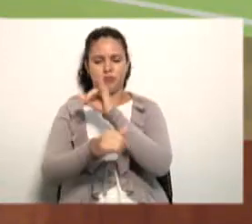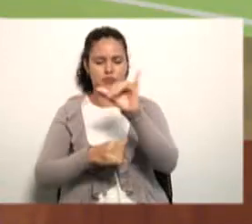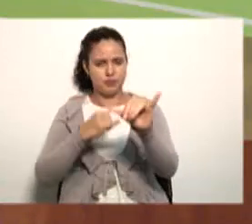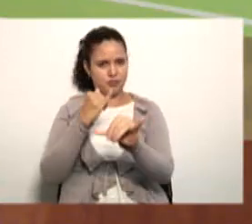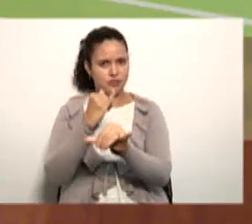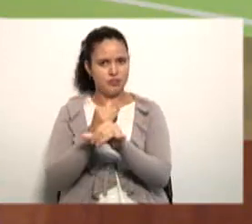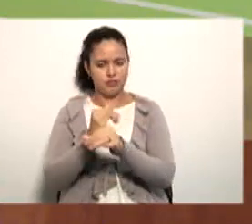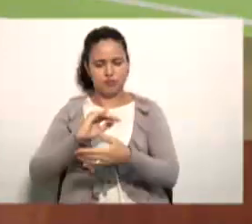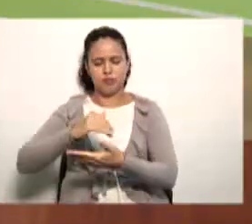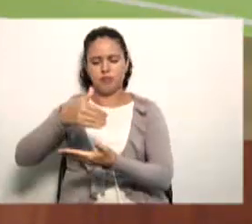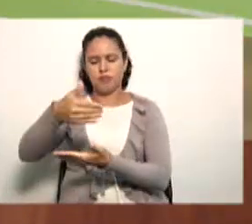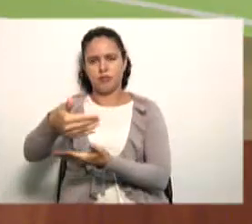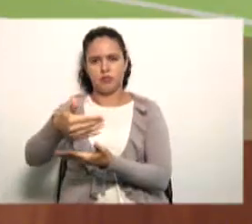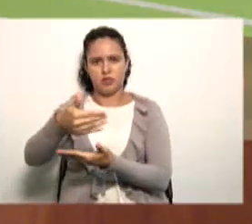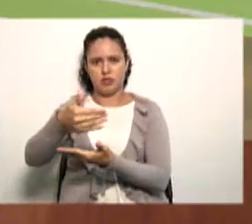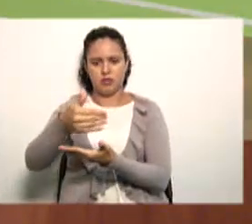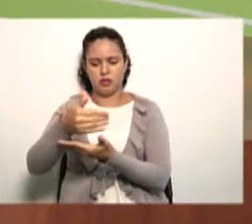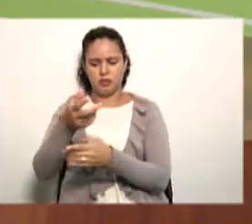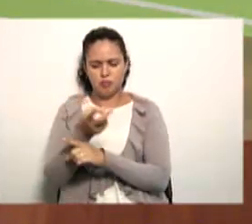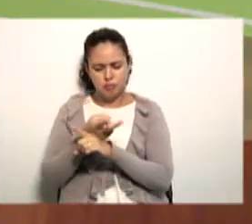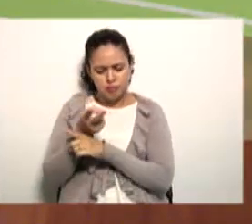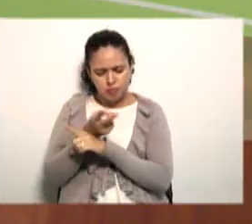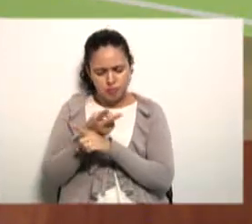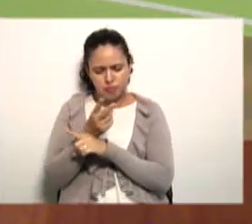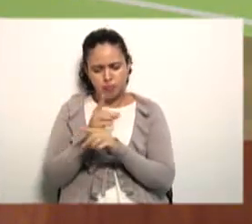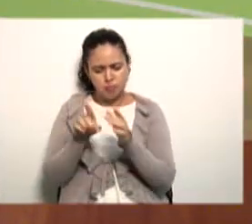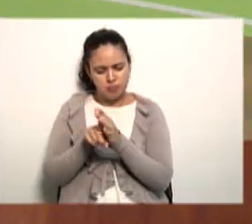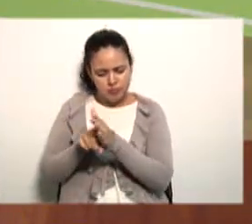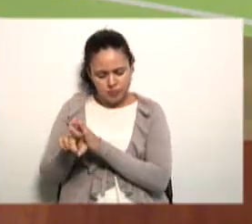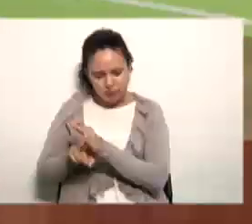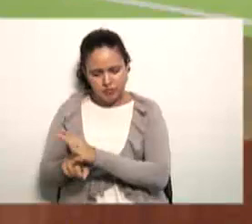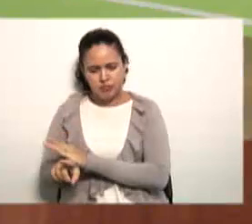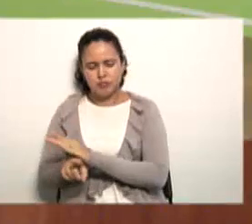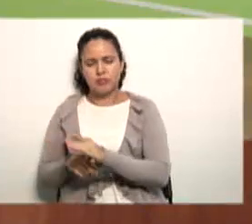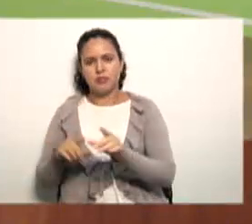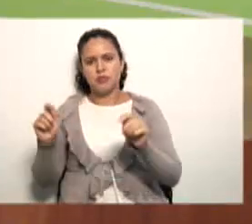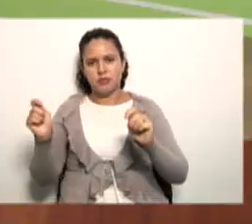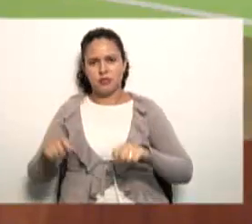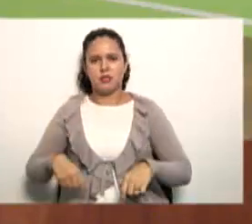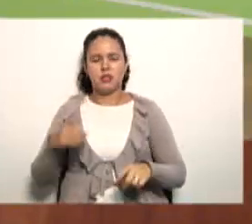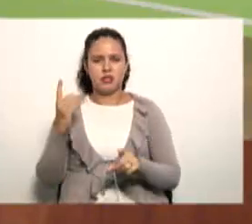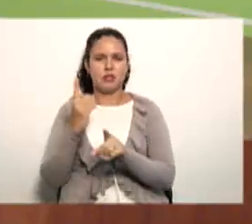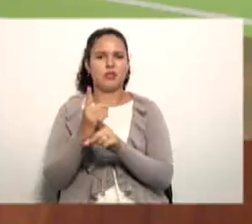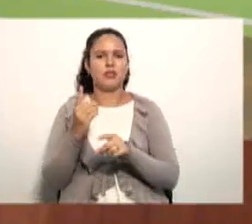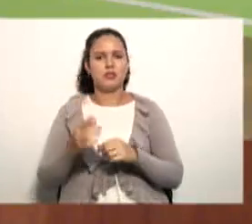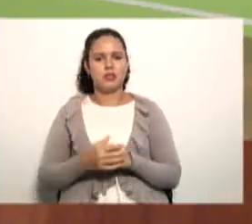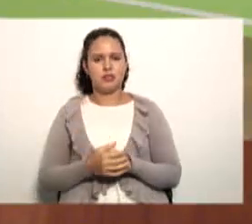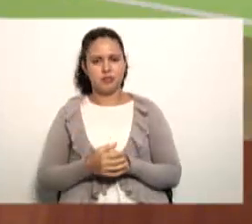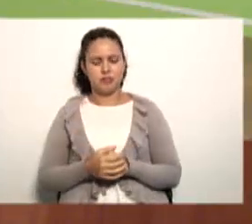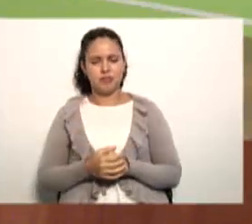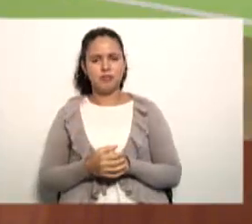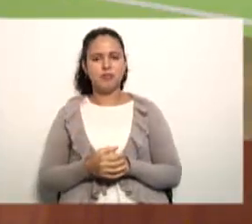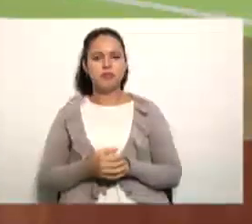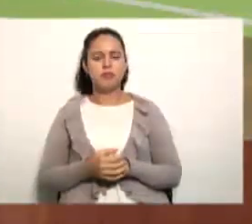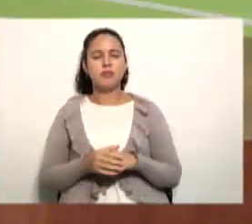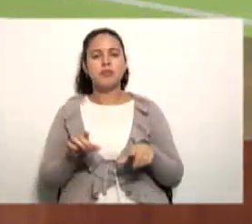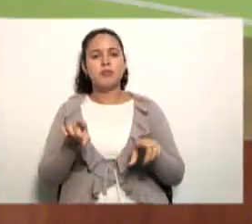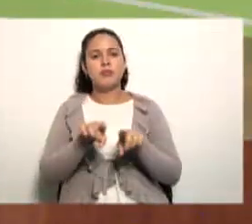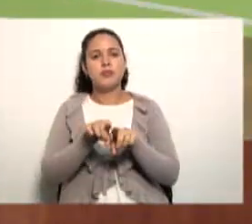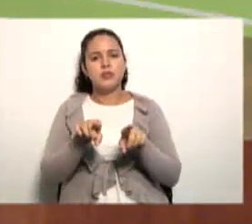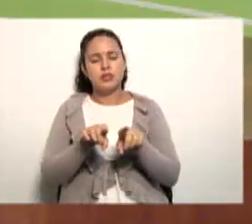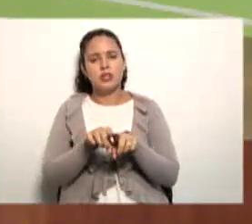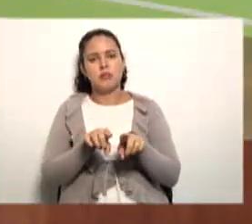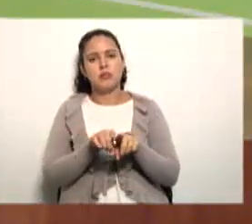porém o mercado eletrônico está muito em voga ultimamente e é de fundamental importância nessa conexão entre os mercados em